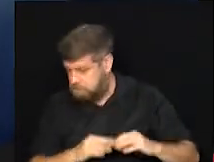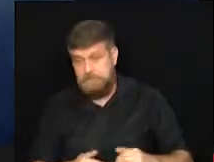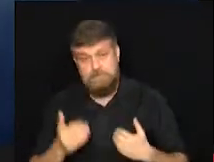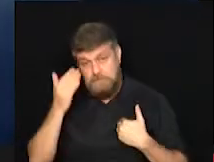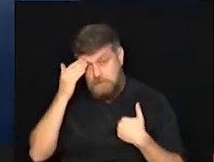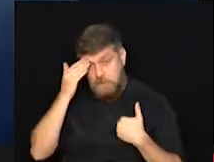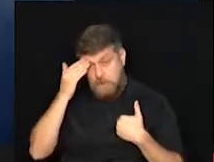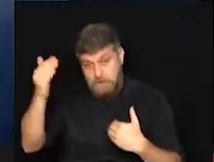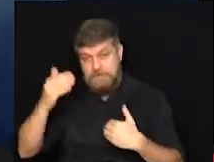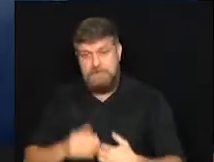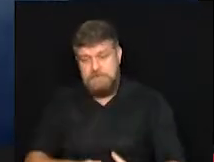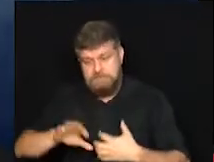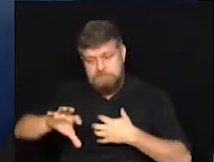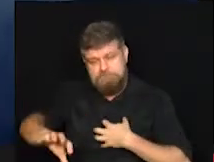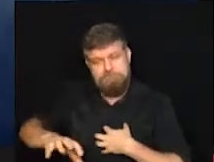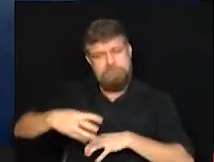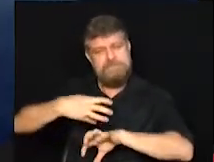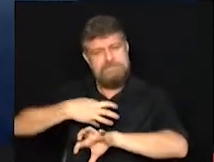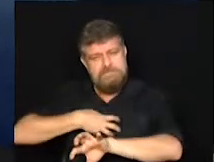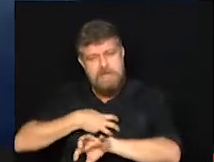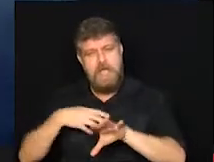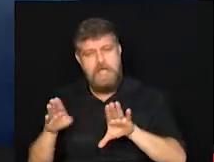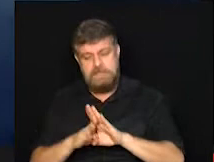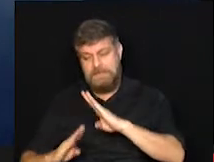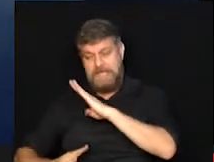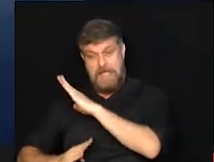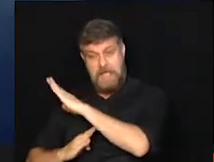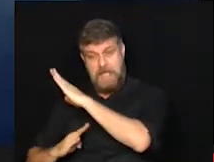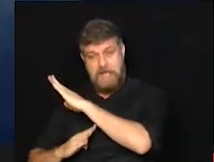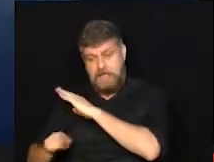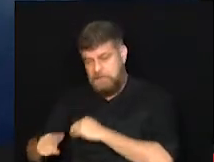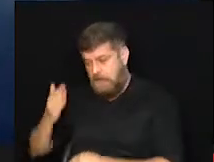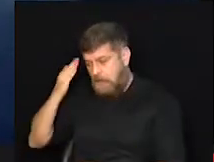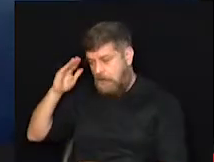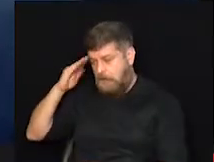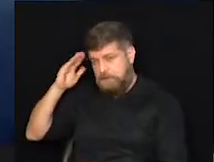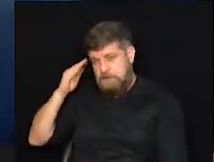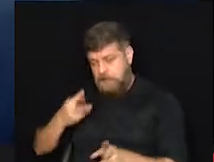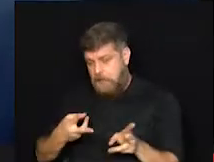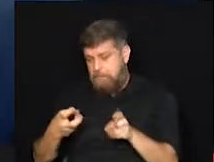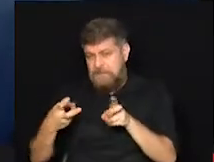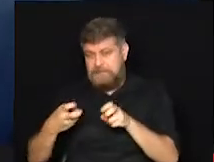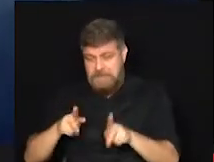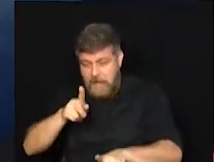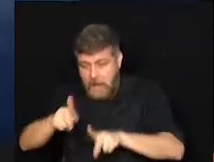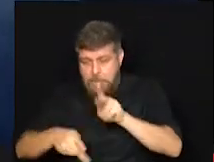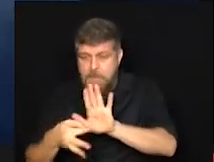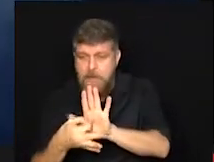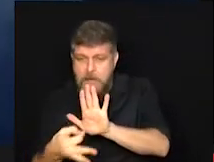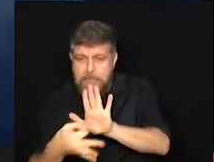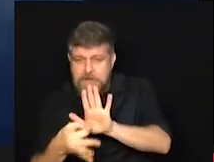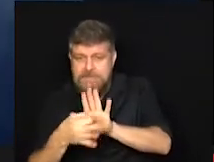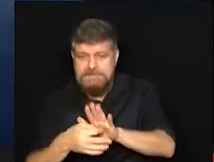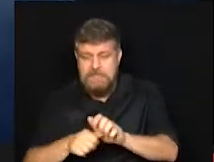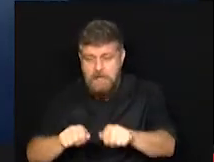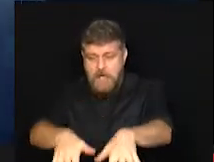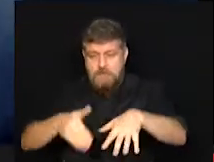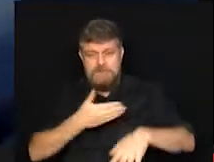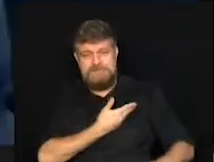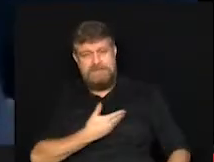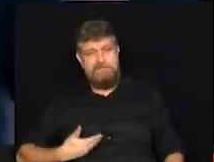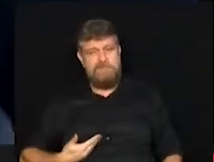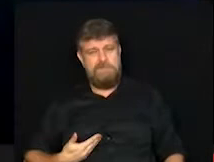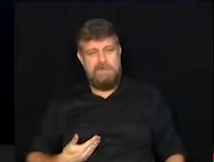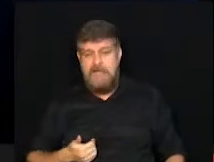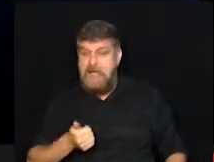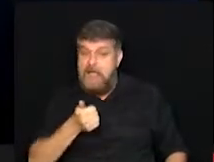pela sensibilidade, pela casa entender e reconhecer que a participação popular através do debate público, ainda que